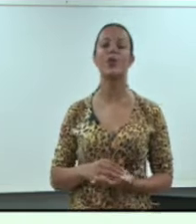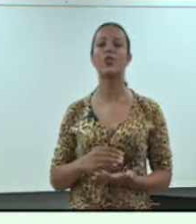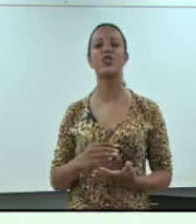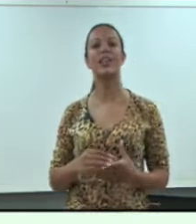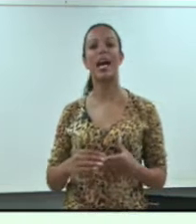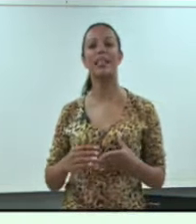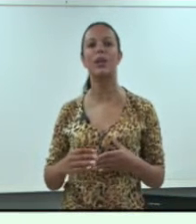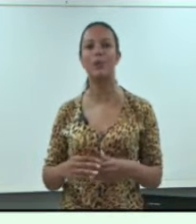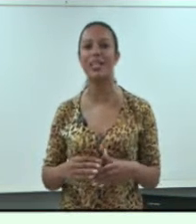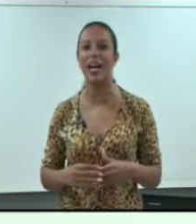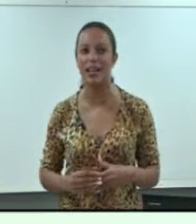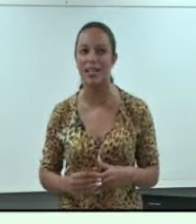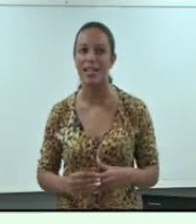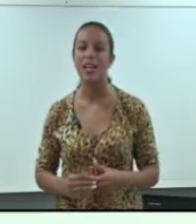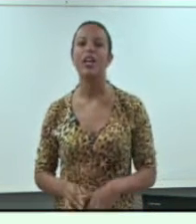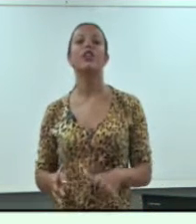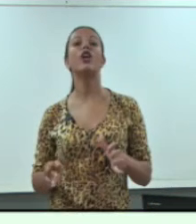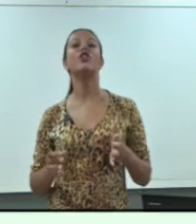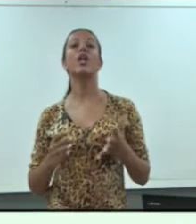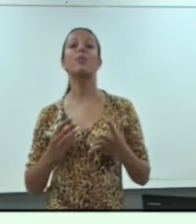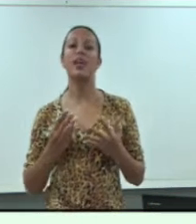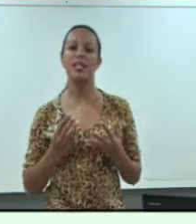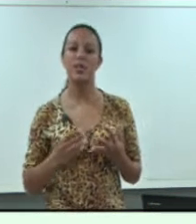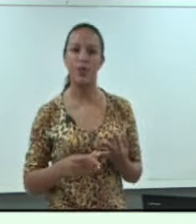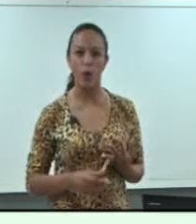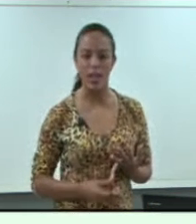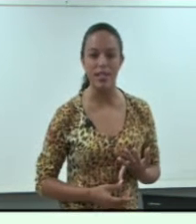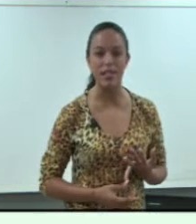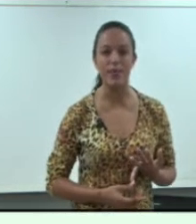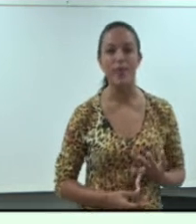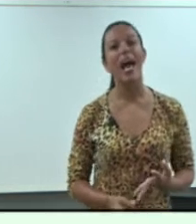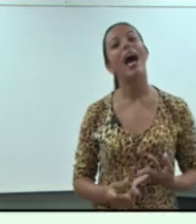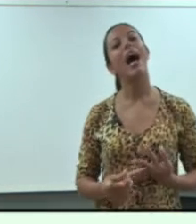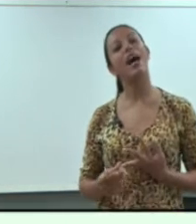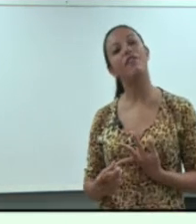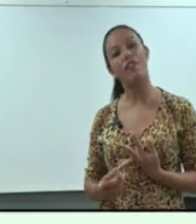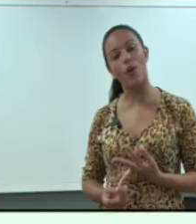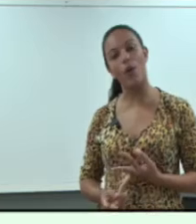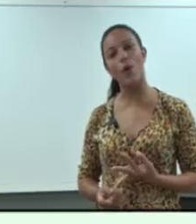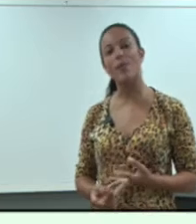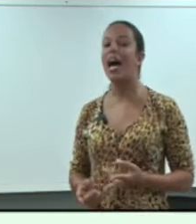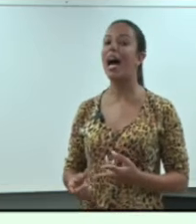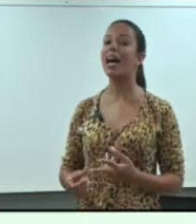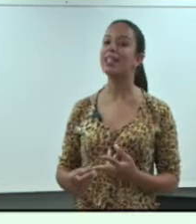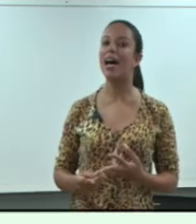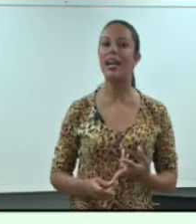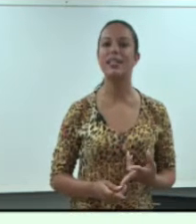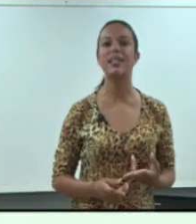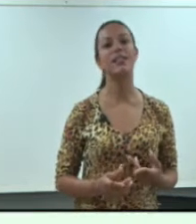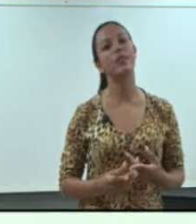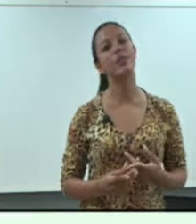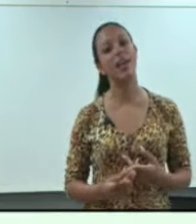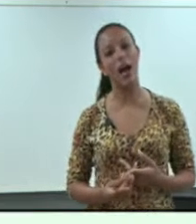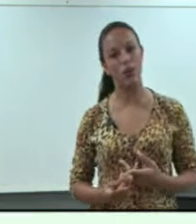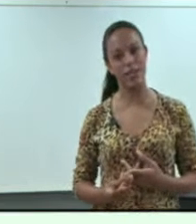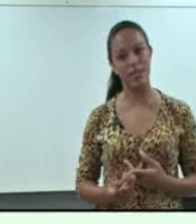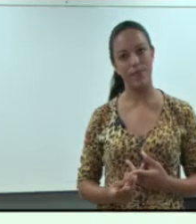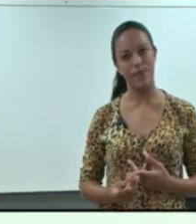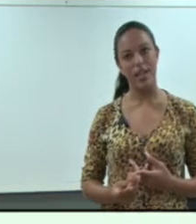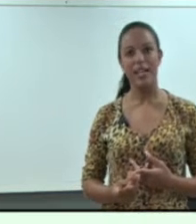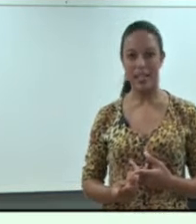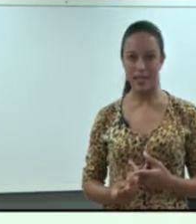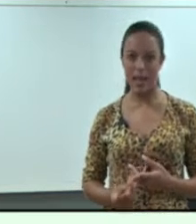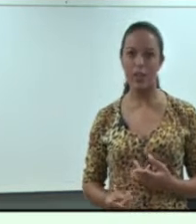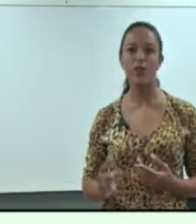vamos lá as funções de cada uma delas nós temos as folhas a flor as raízes e os